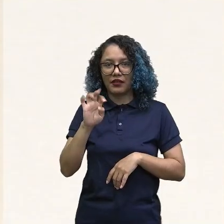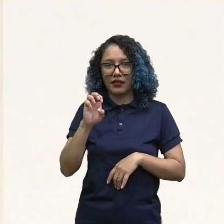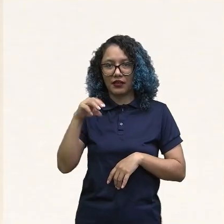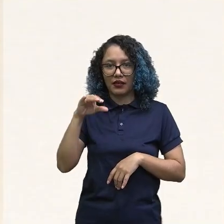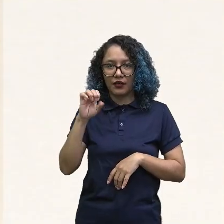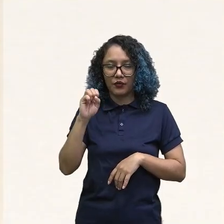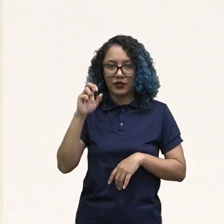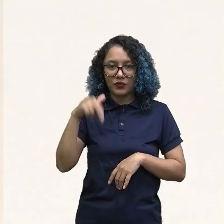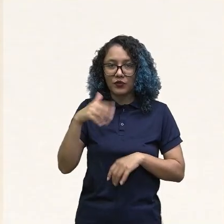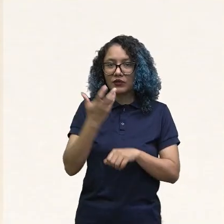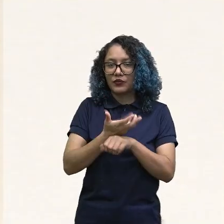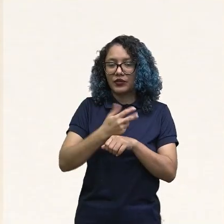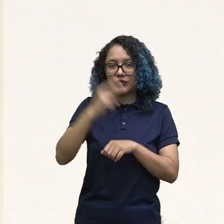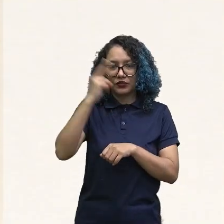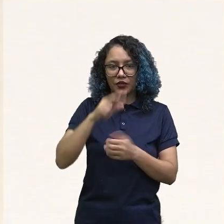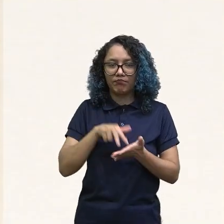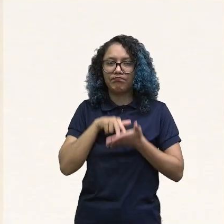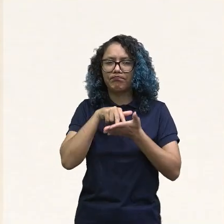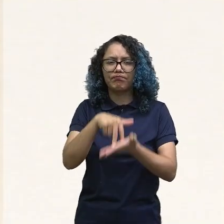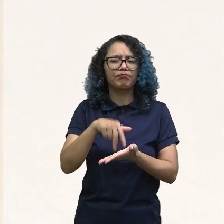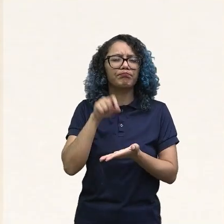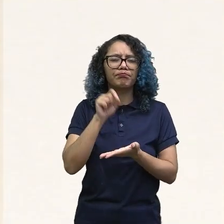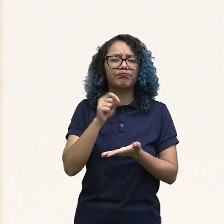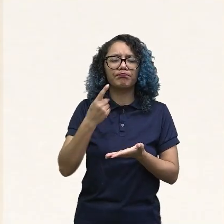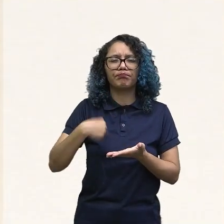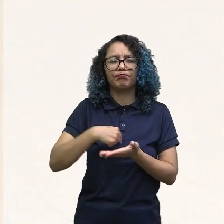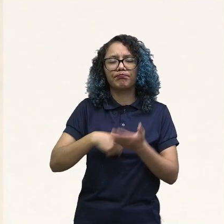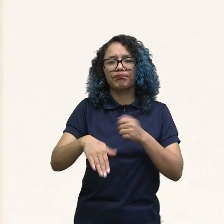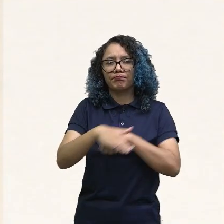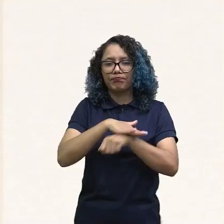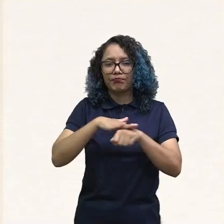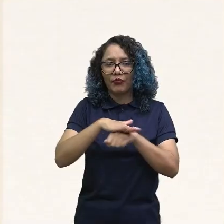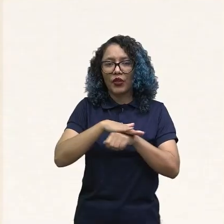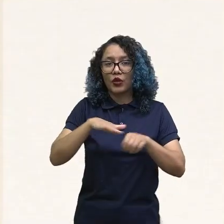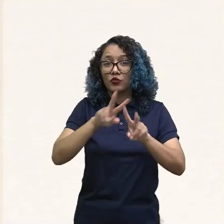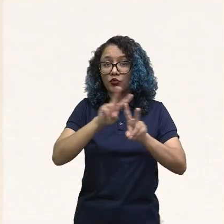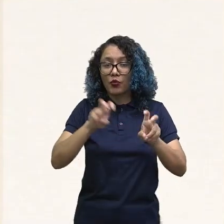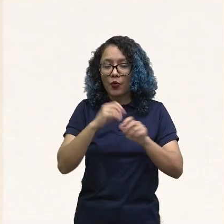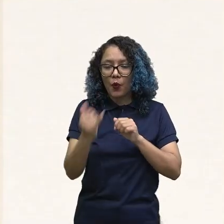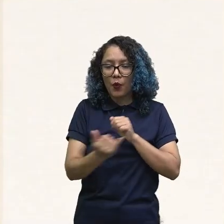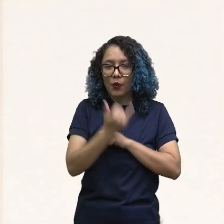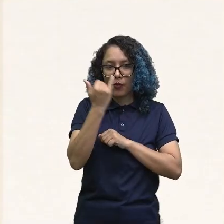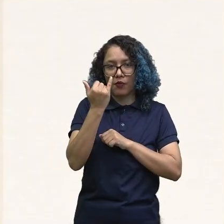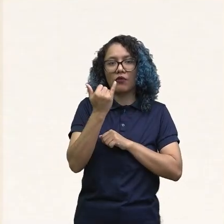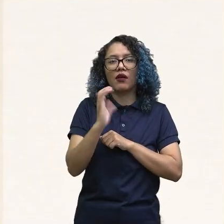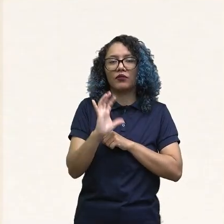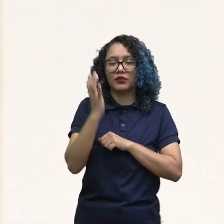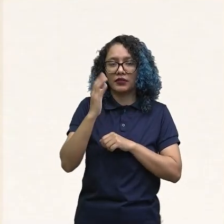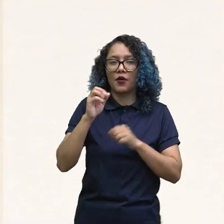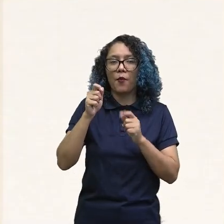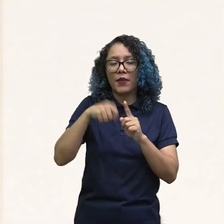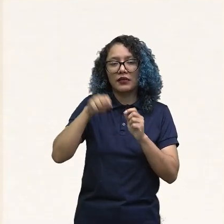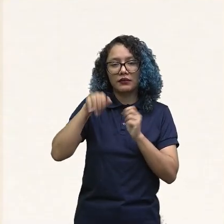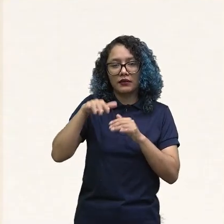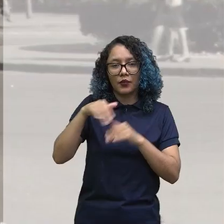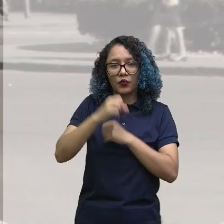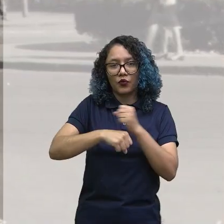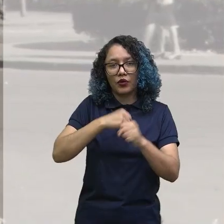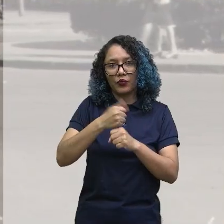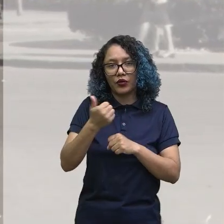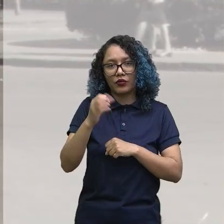de História, e estou aqui com vocês hoje para a gente conversar um pouco sobre um incidente que aconteceu em setembro de